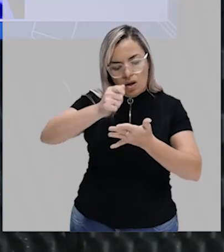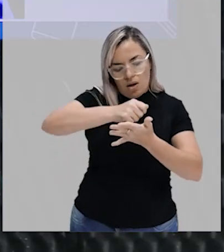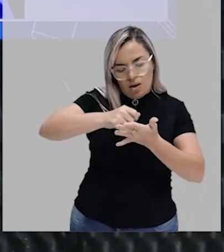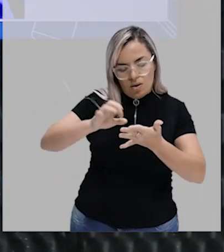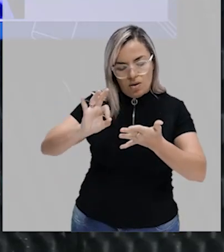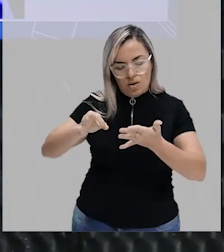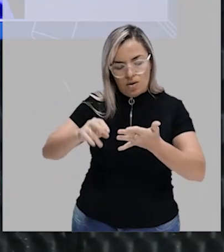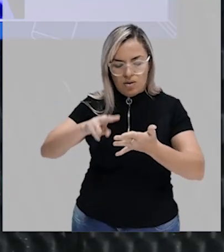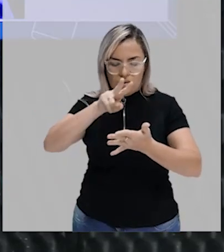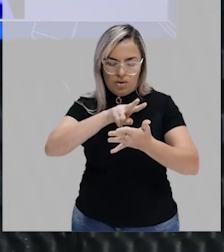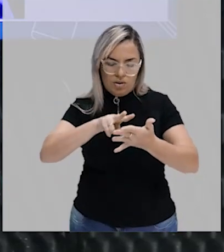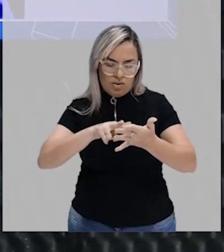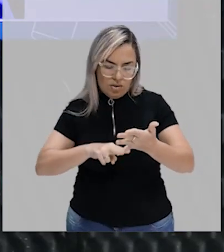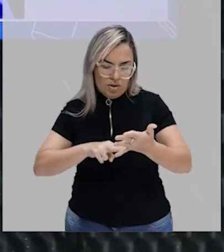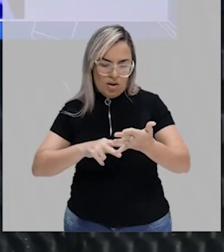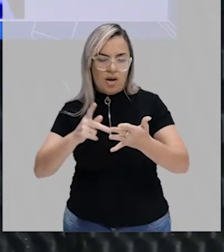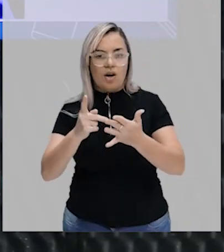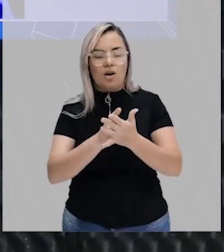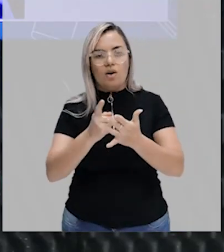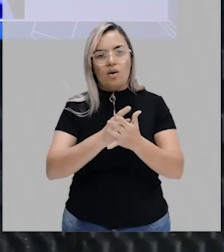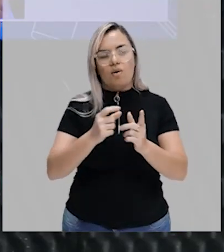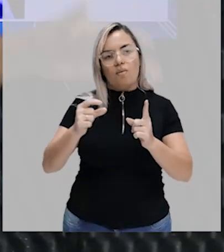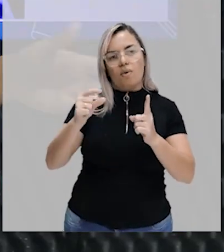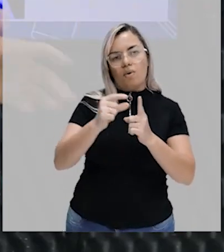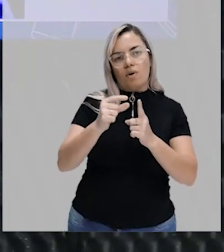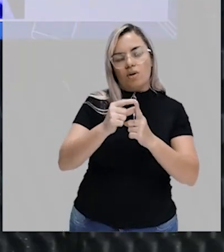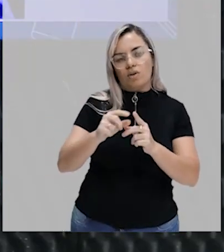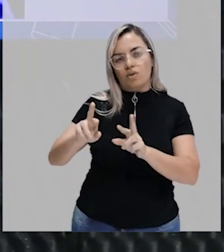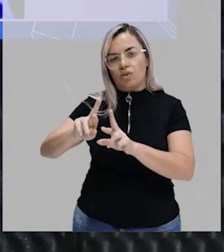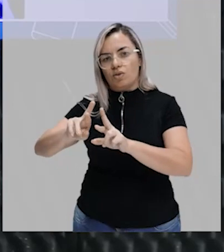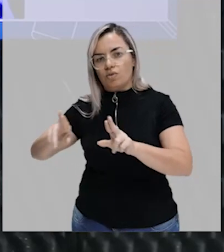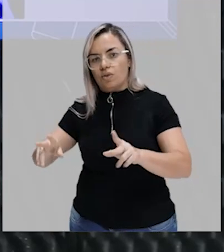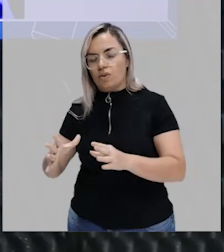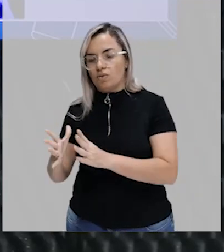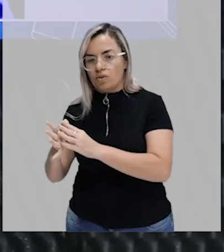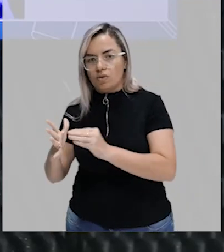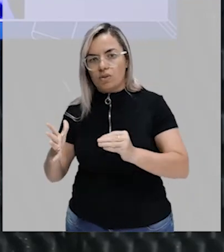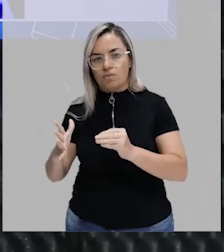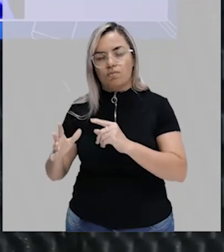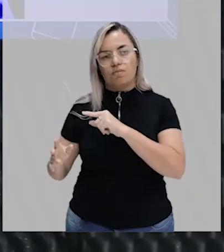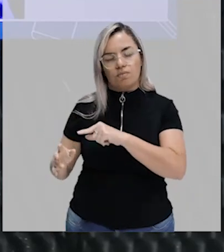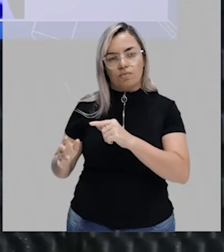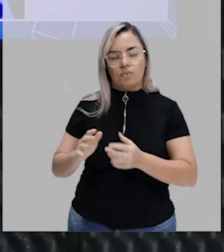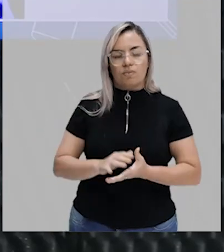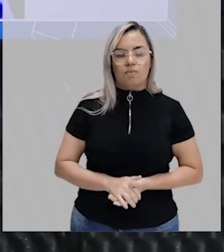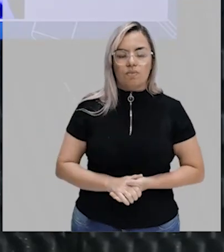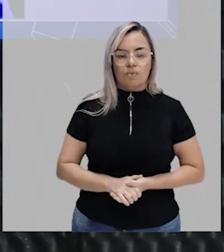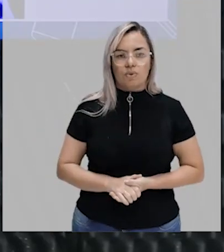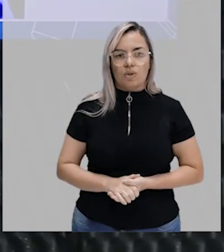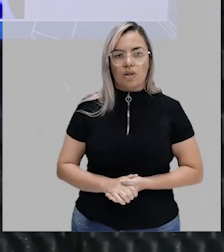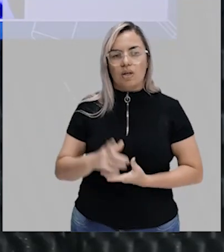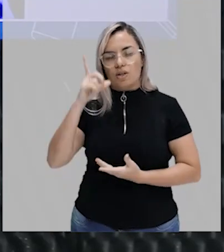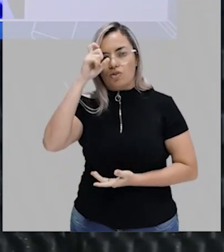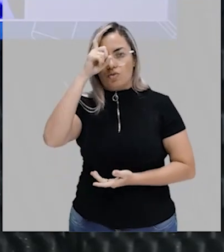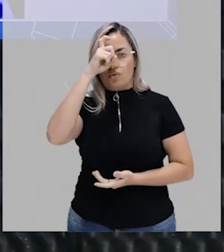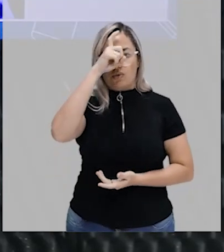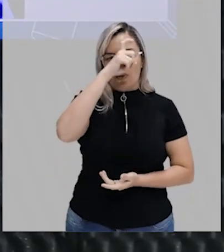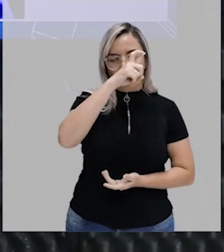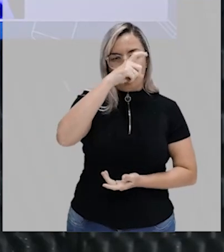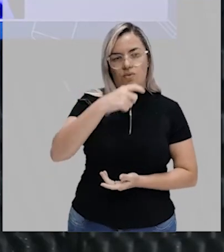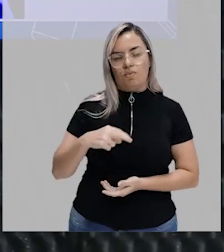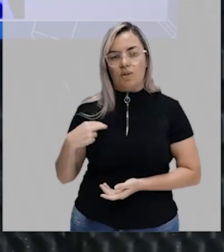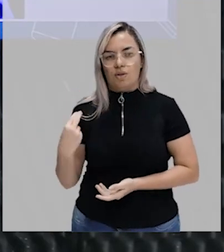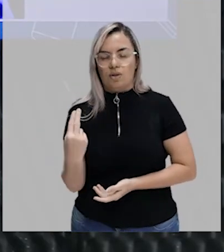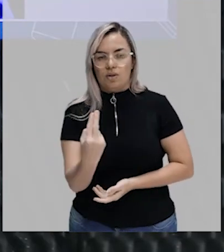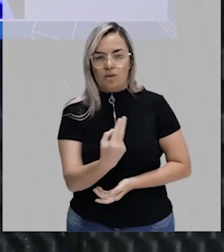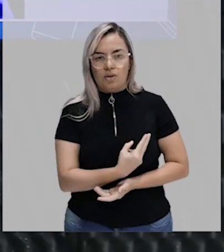ler, você errou alguma palavra. Totalmente diferente do que estava no caderno do colega. Se a gente é difícil